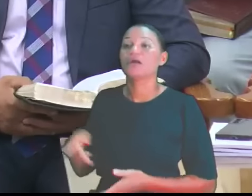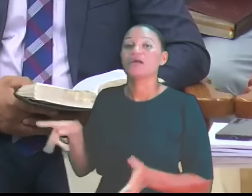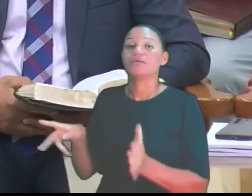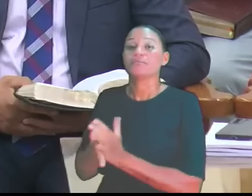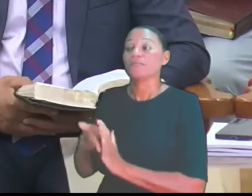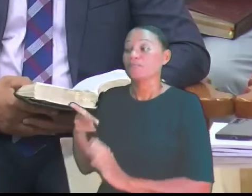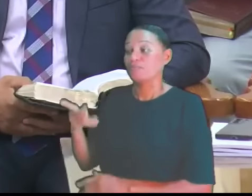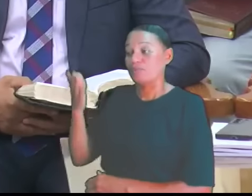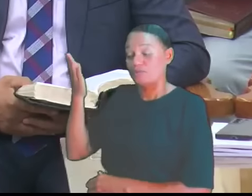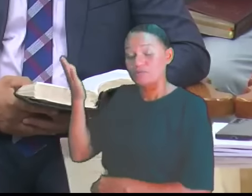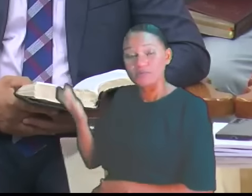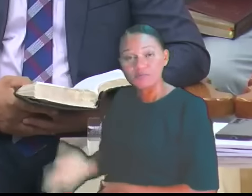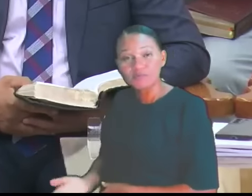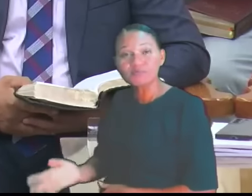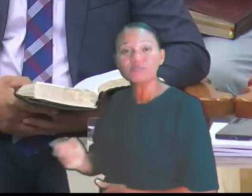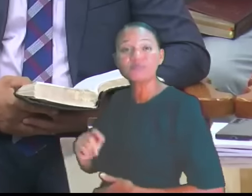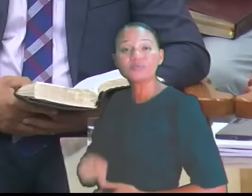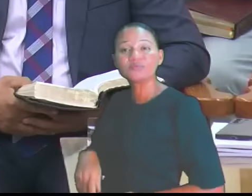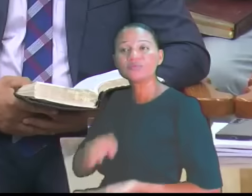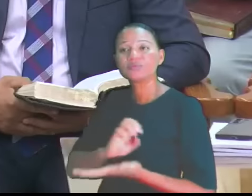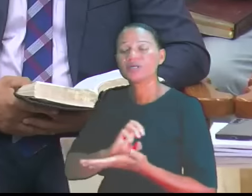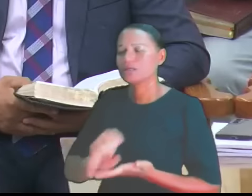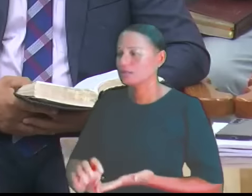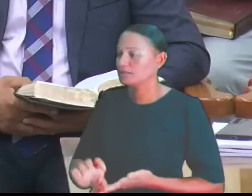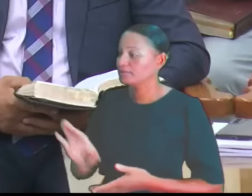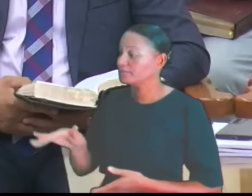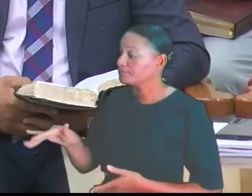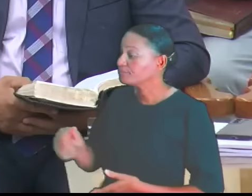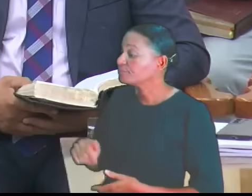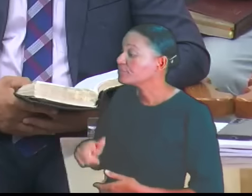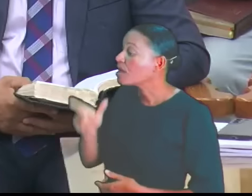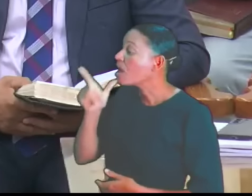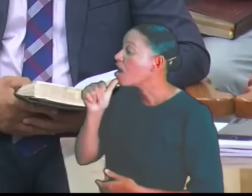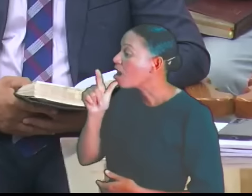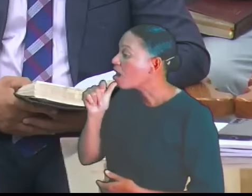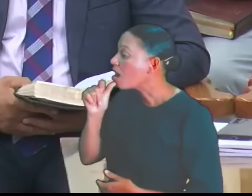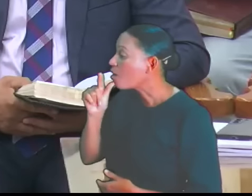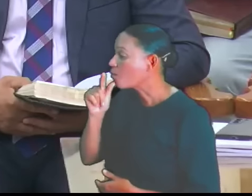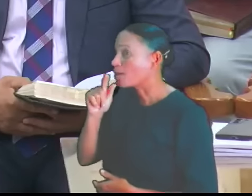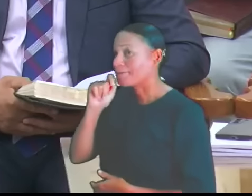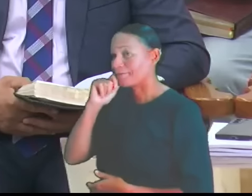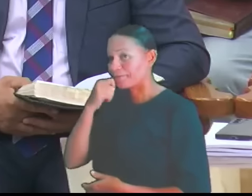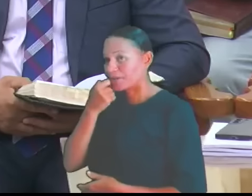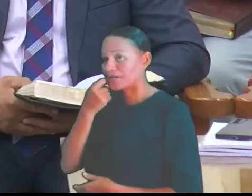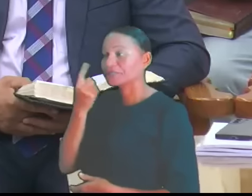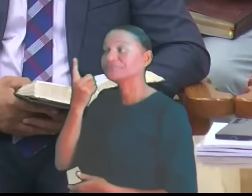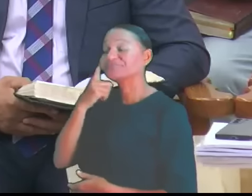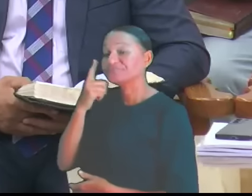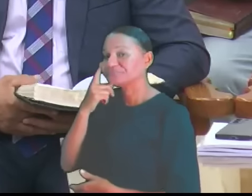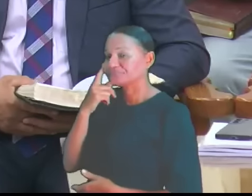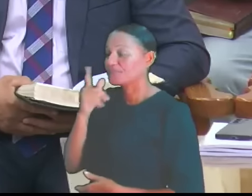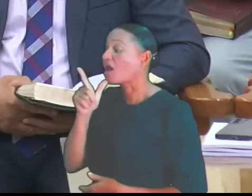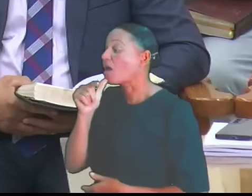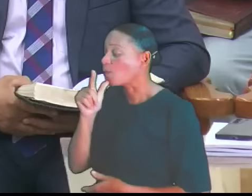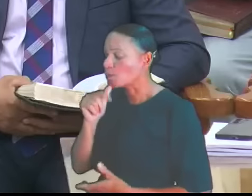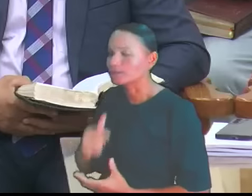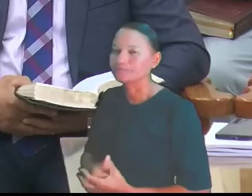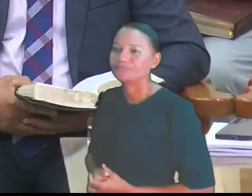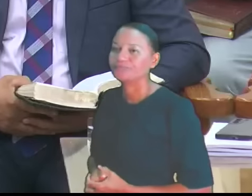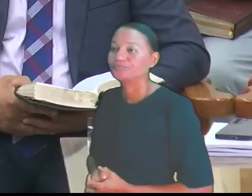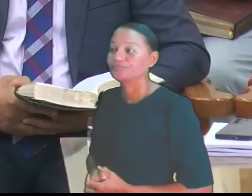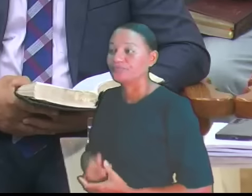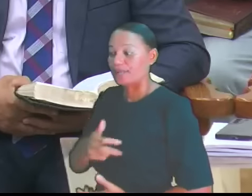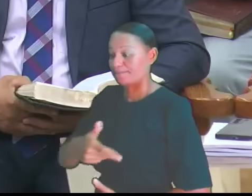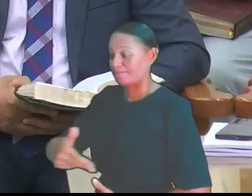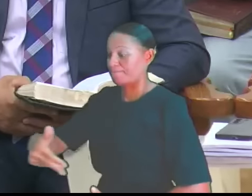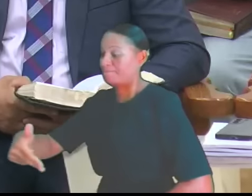diz: me traz água. Ele queria o bolo, queria o pão, mas ele começou com a água. Quando ela vai